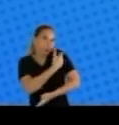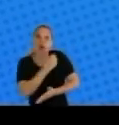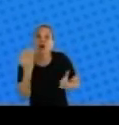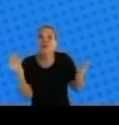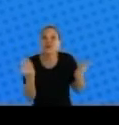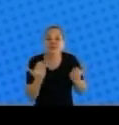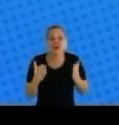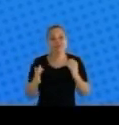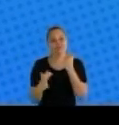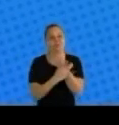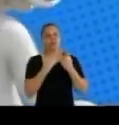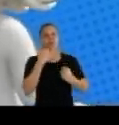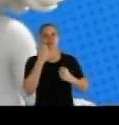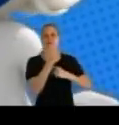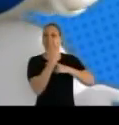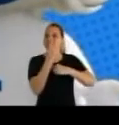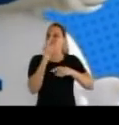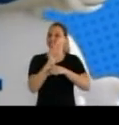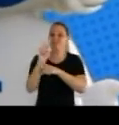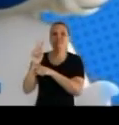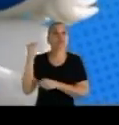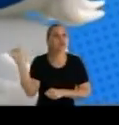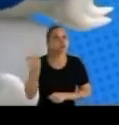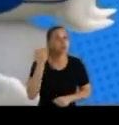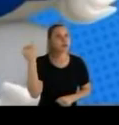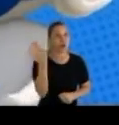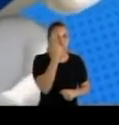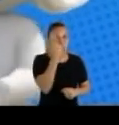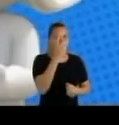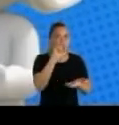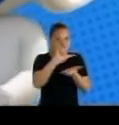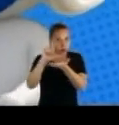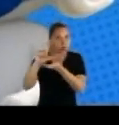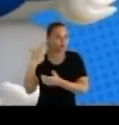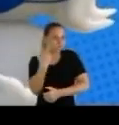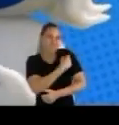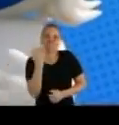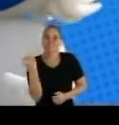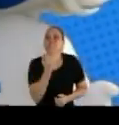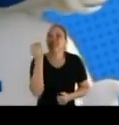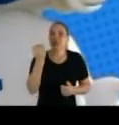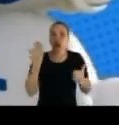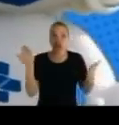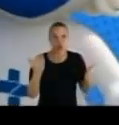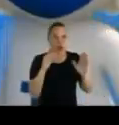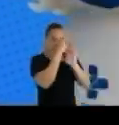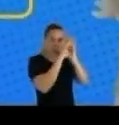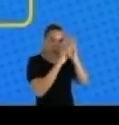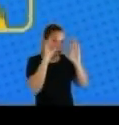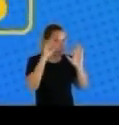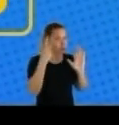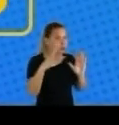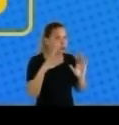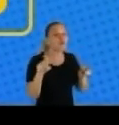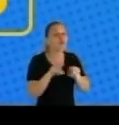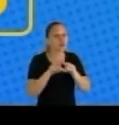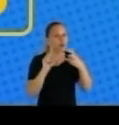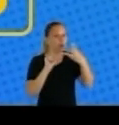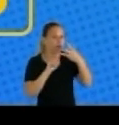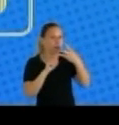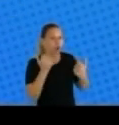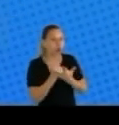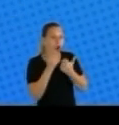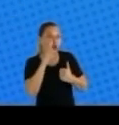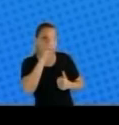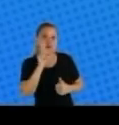dose. E para garantir a máxima proteção, é muito importante tomar a segunda dose. E se já estiver na sua vez, tome também a